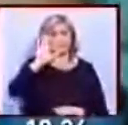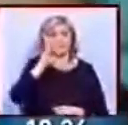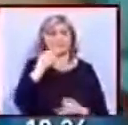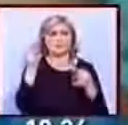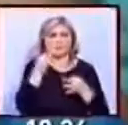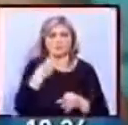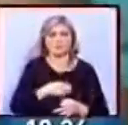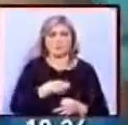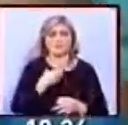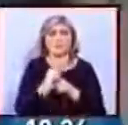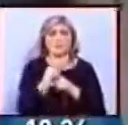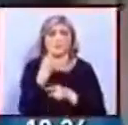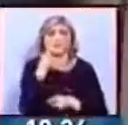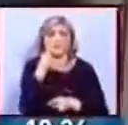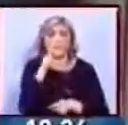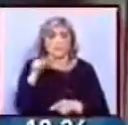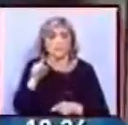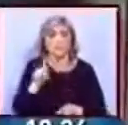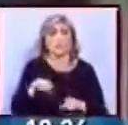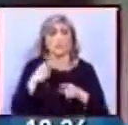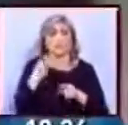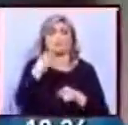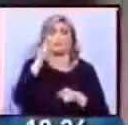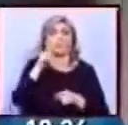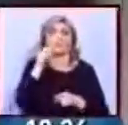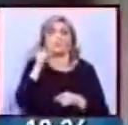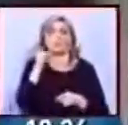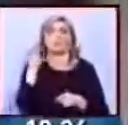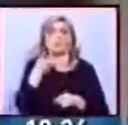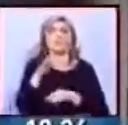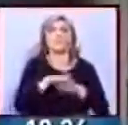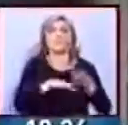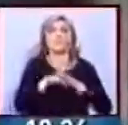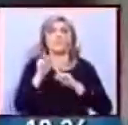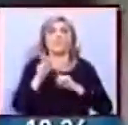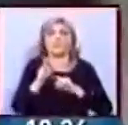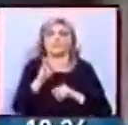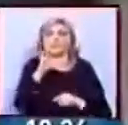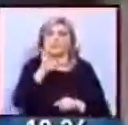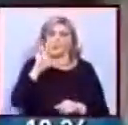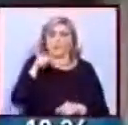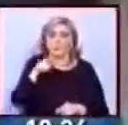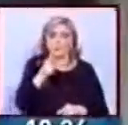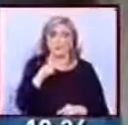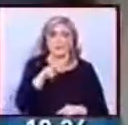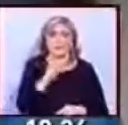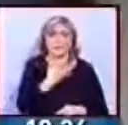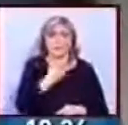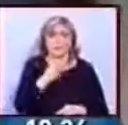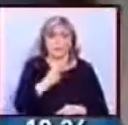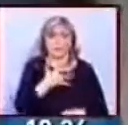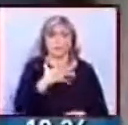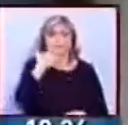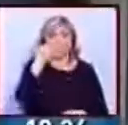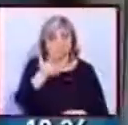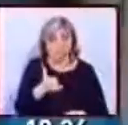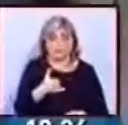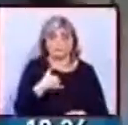os sintomas a que se deve estar atento e depois quais são os procedimentos médicos perante um infarto do miocárdio. Na nossa próxima